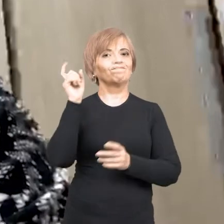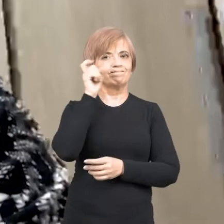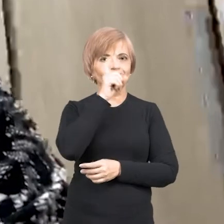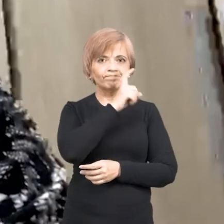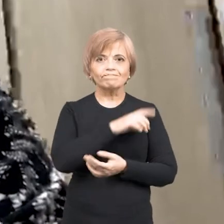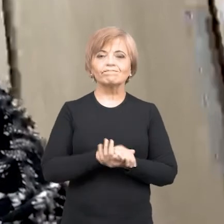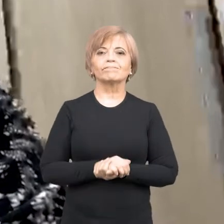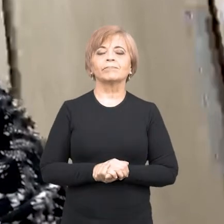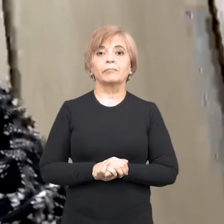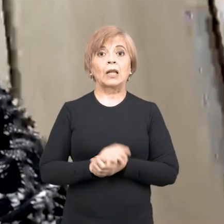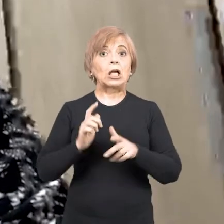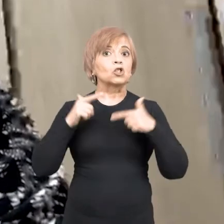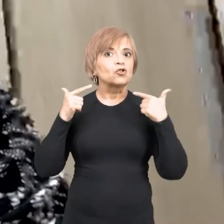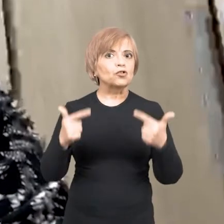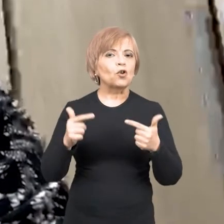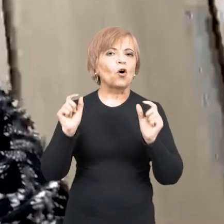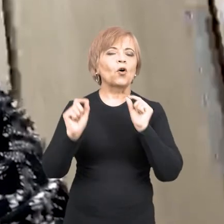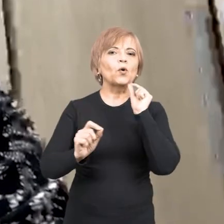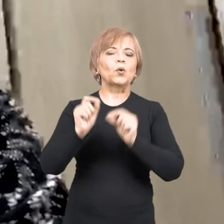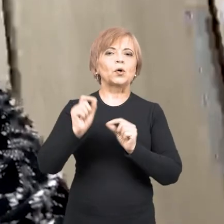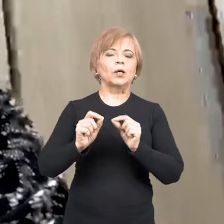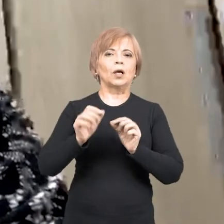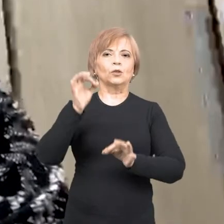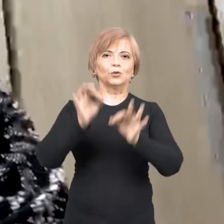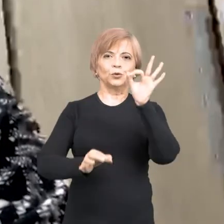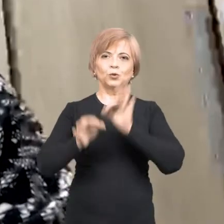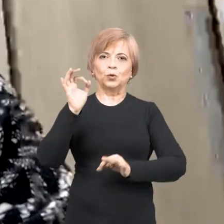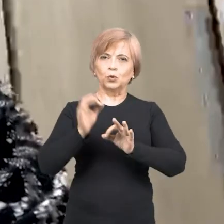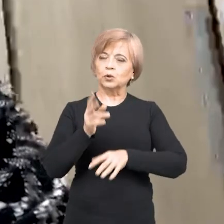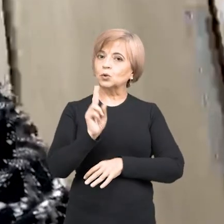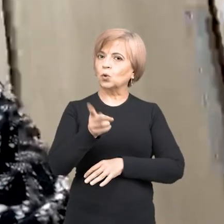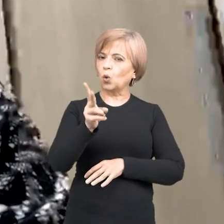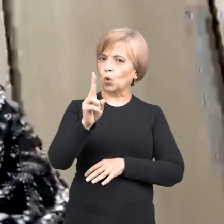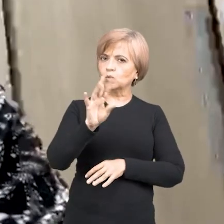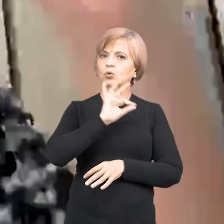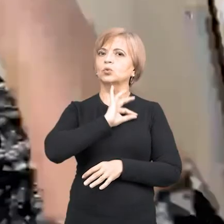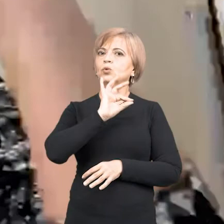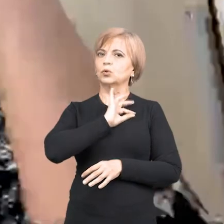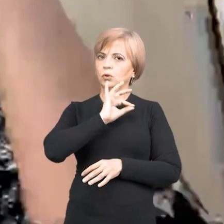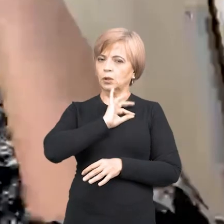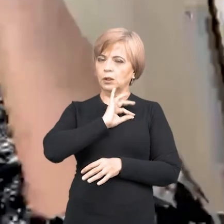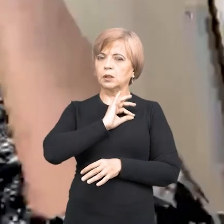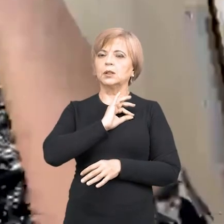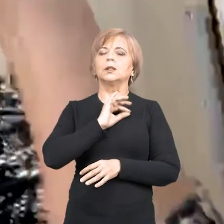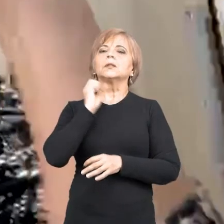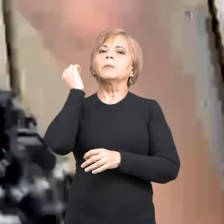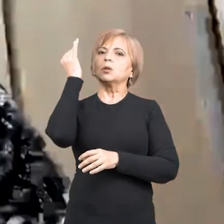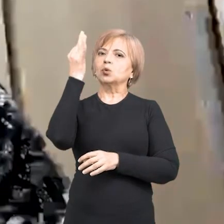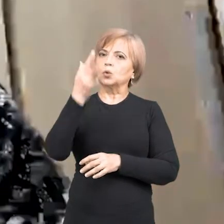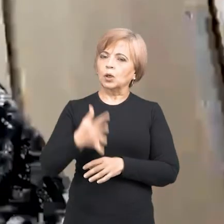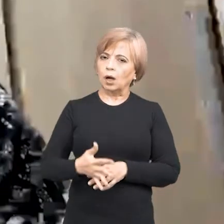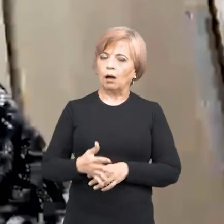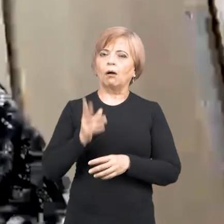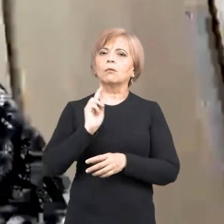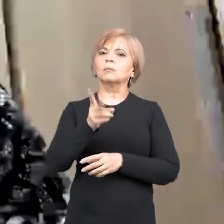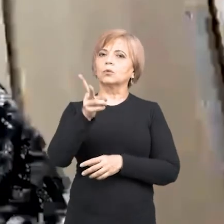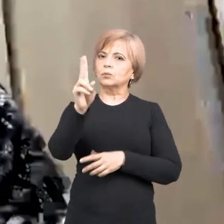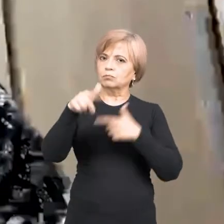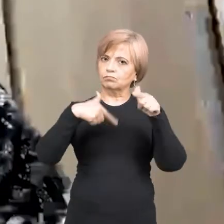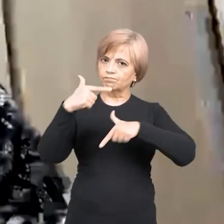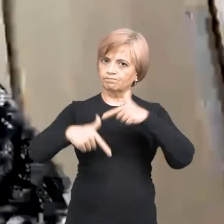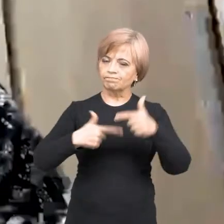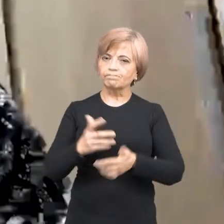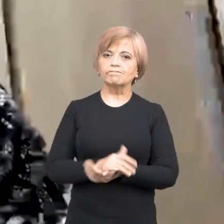tenso. A sorte é que o judiciário manteve os plantões judiciários, né? Os plantões de atendimento às